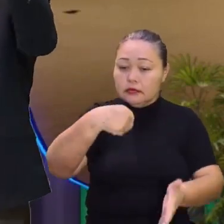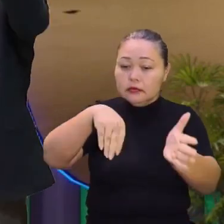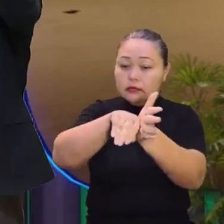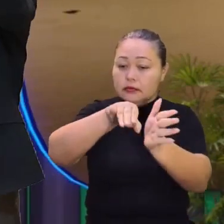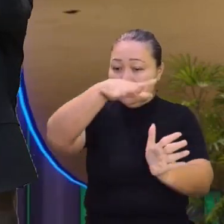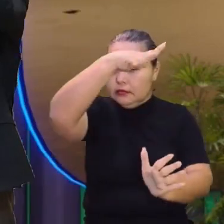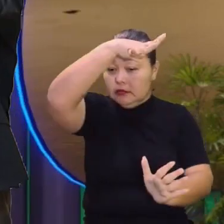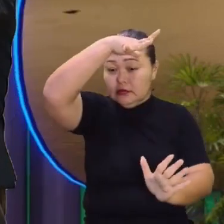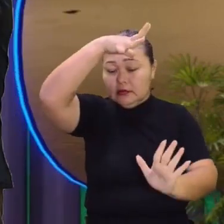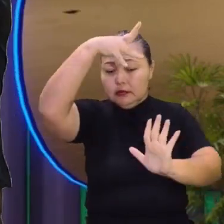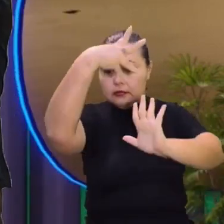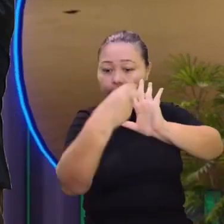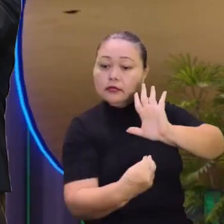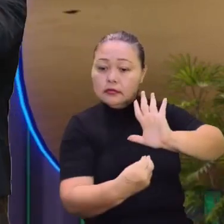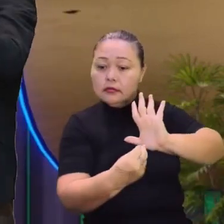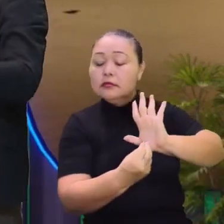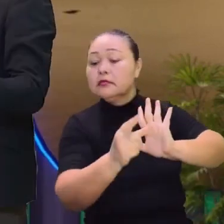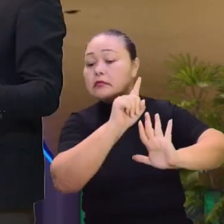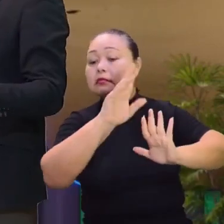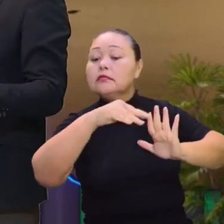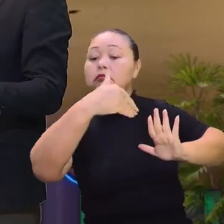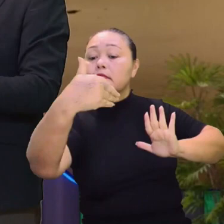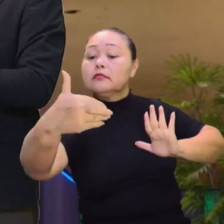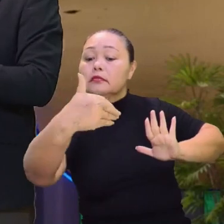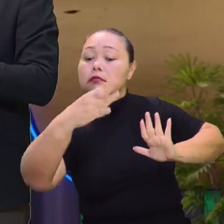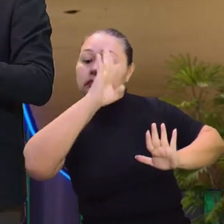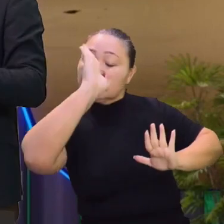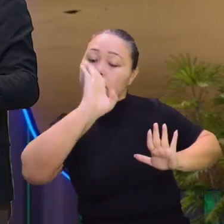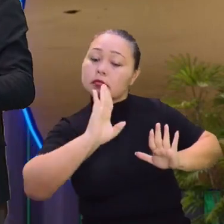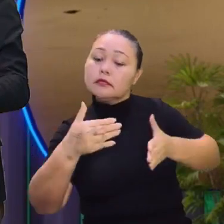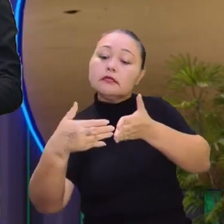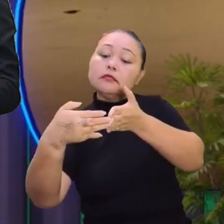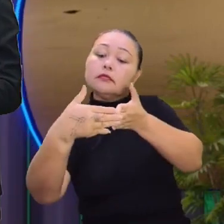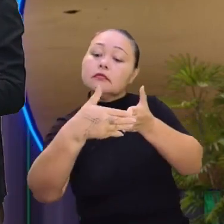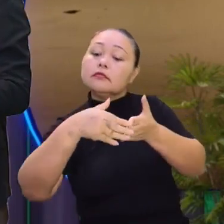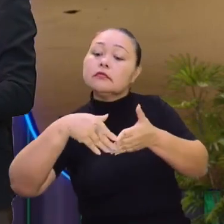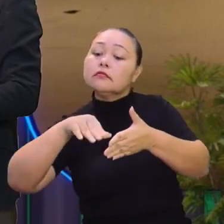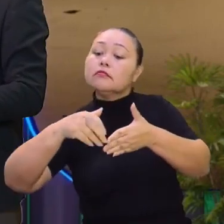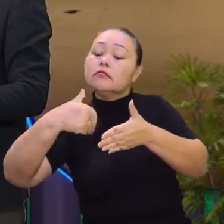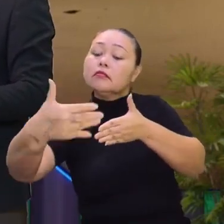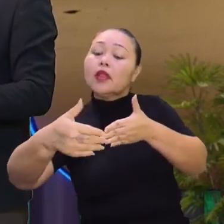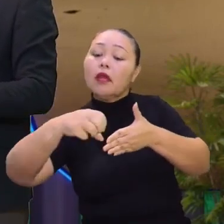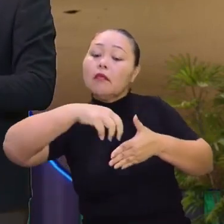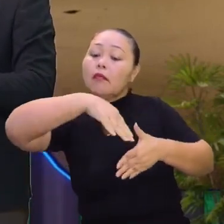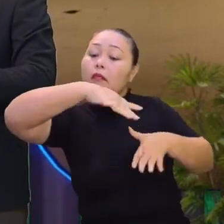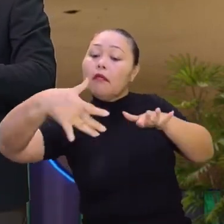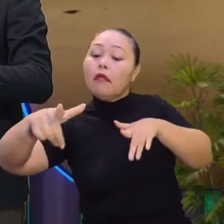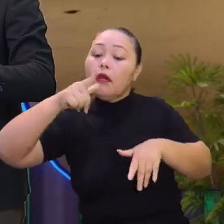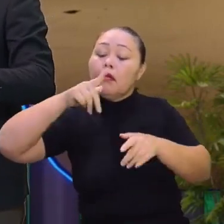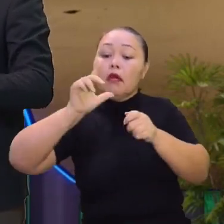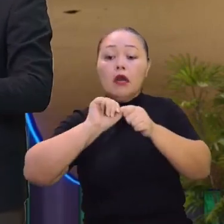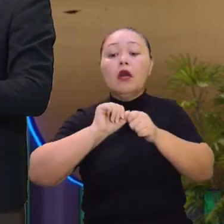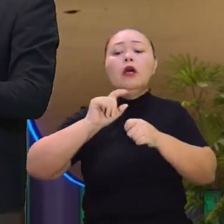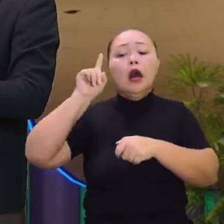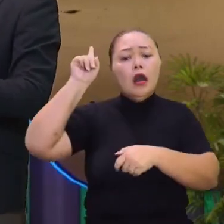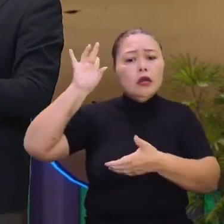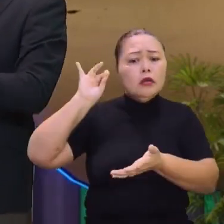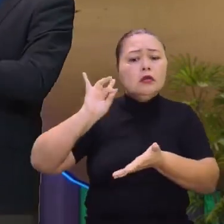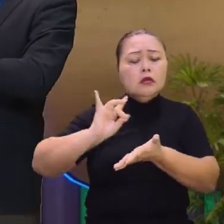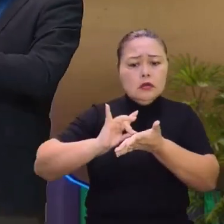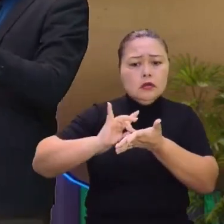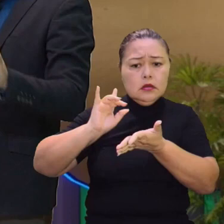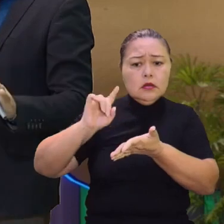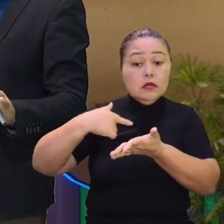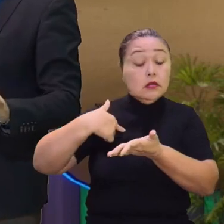na Amazônia e chegando lá na costa brasileira. Então, realmente, foi uma das expedições mais... Isso aí dava